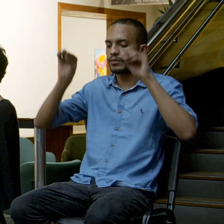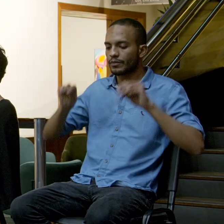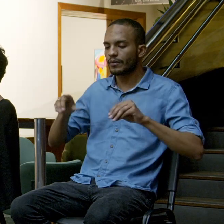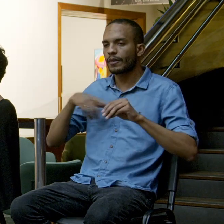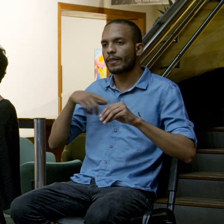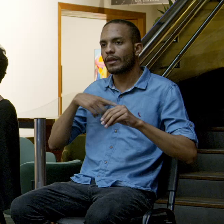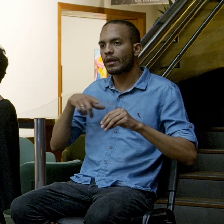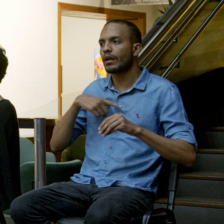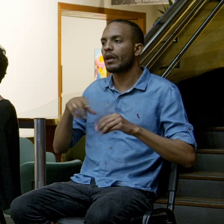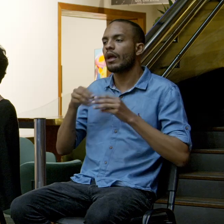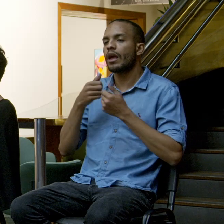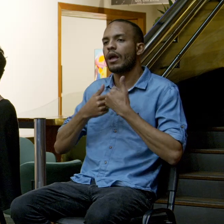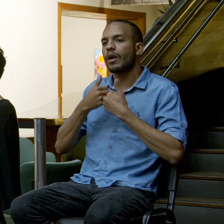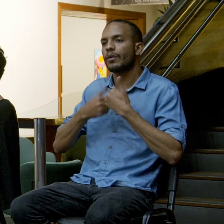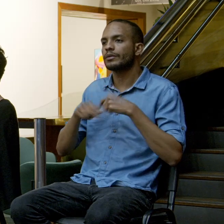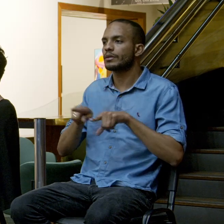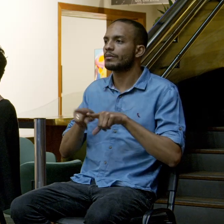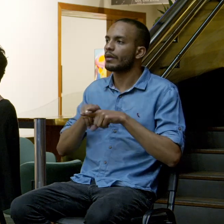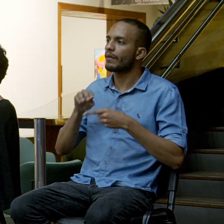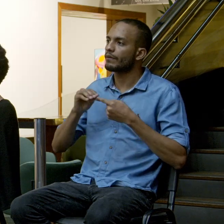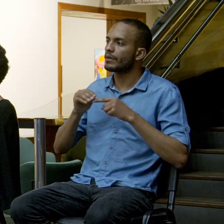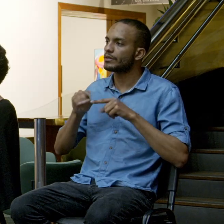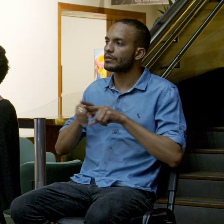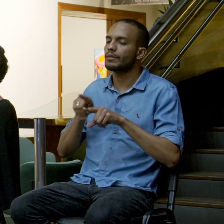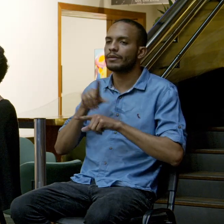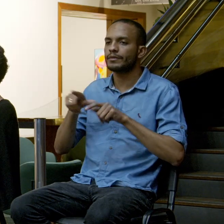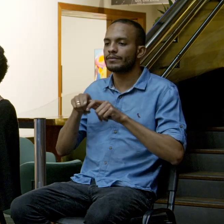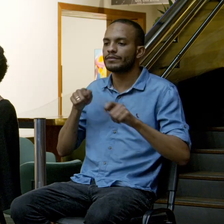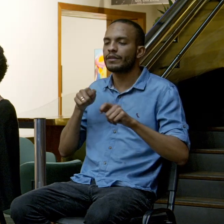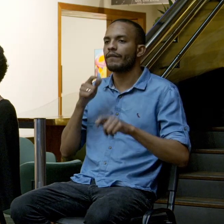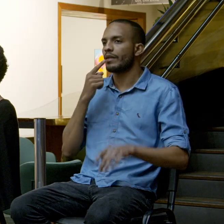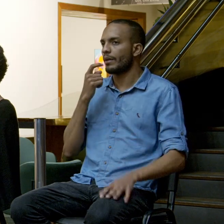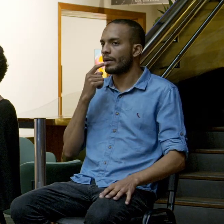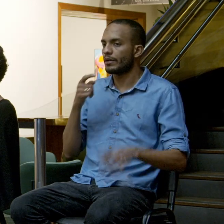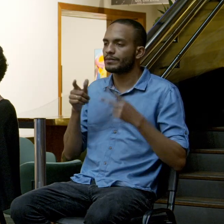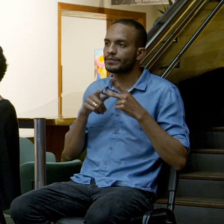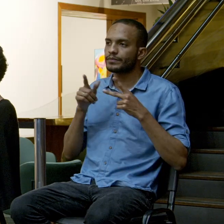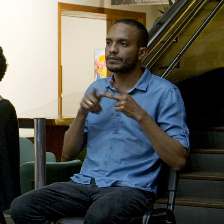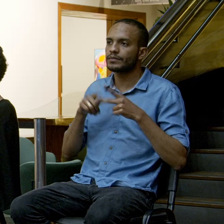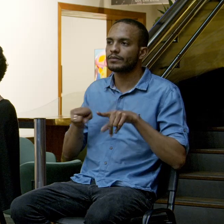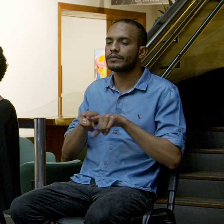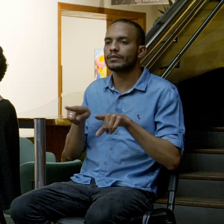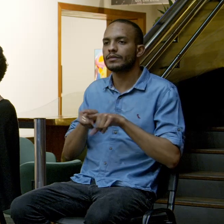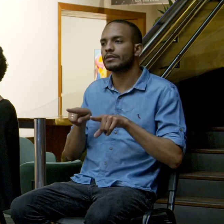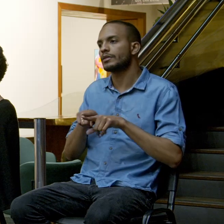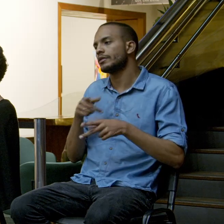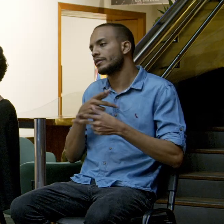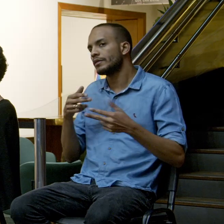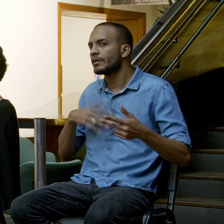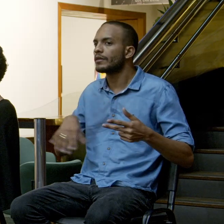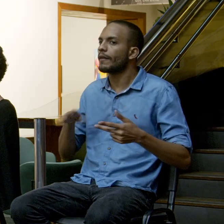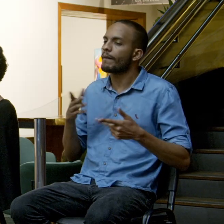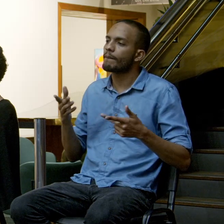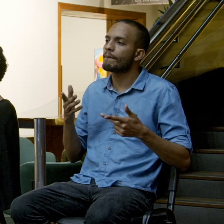um saco de arroz e um outro de feijão, amarrados por uma fita também negra. O segundo trata-se de uma fila de objetos pendurados